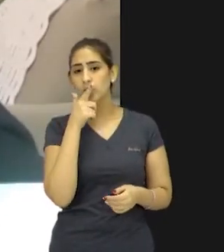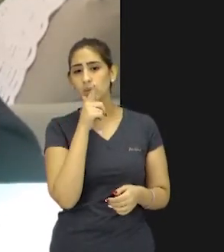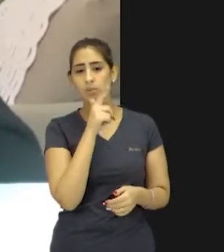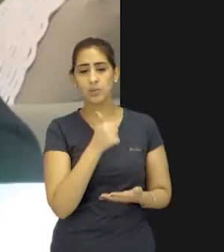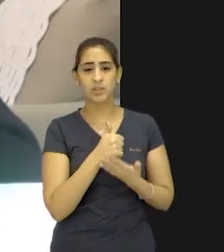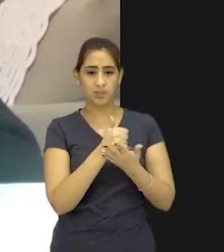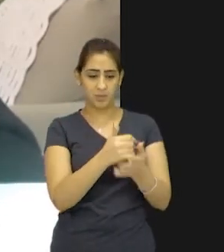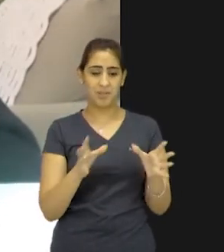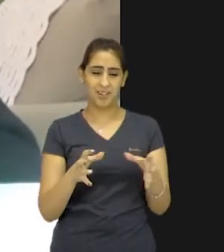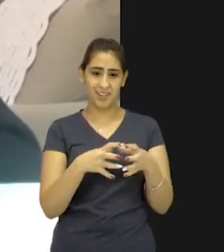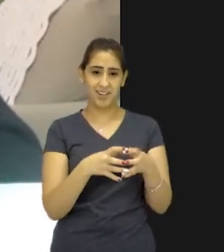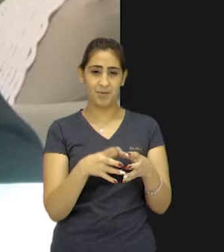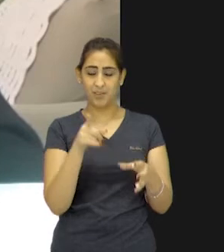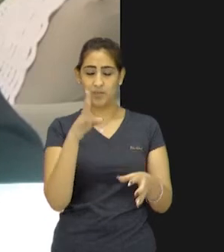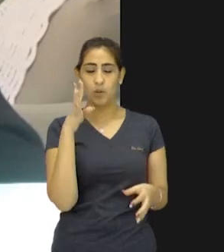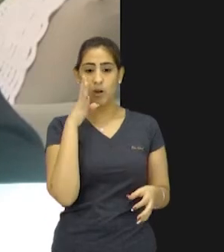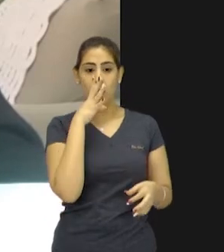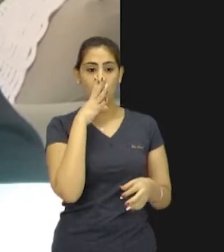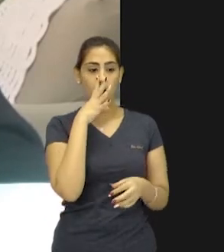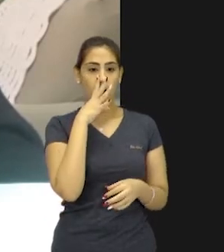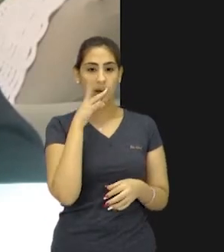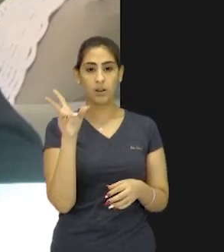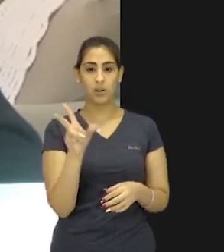ele. Ele ficou encantado, né?